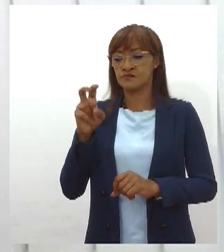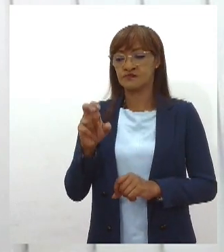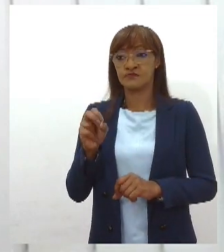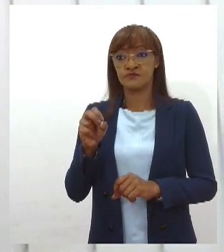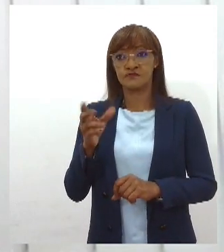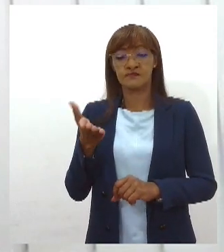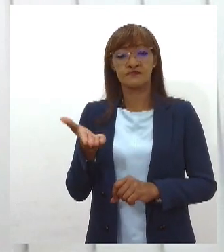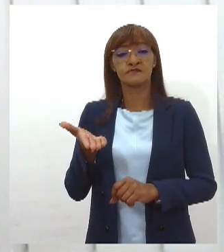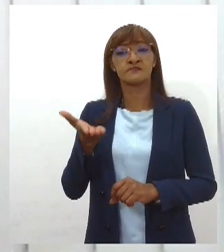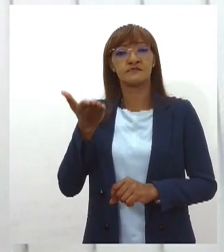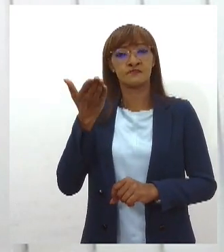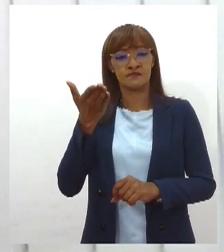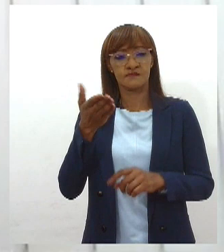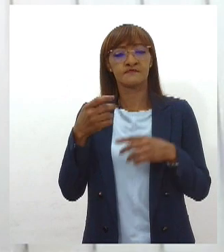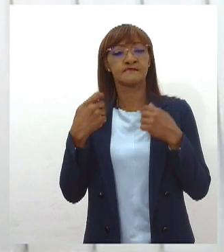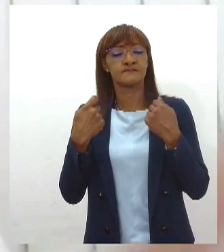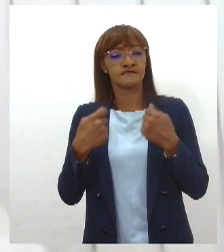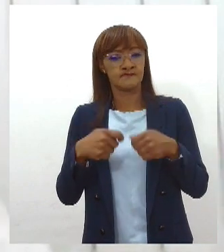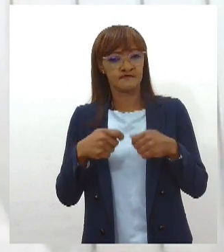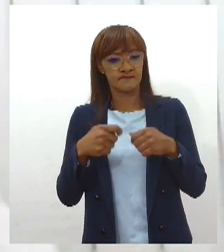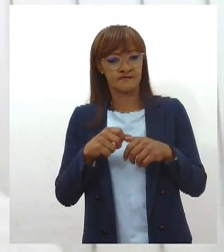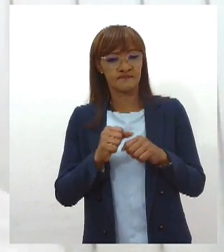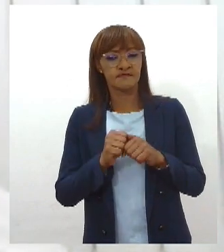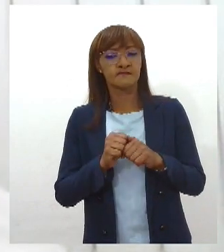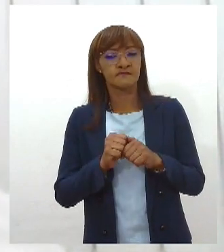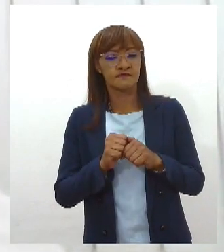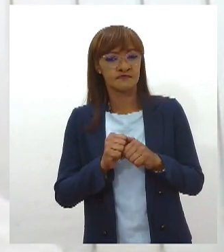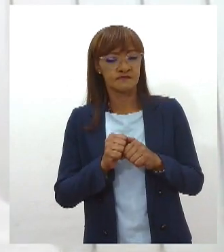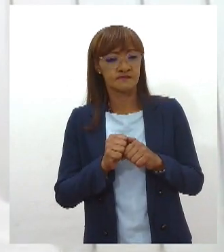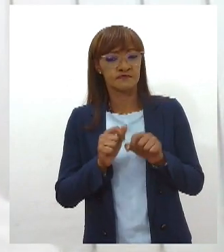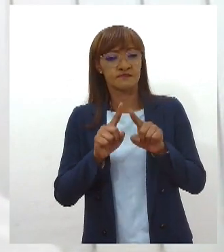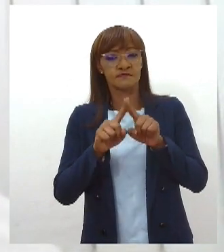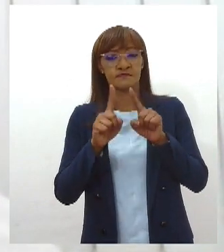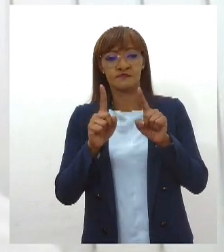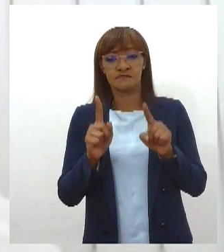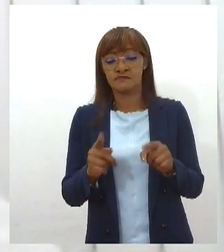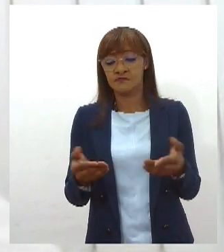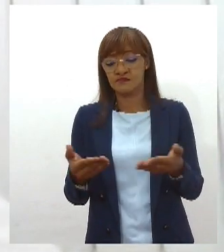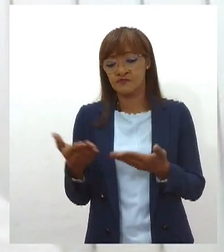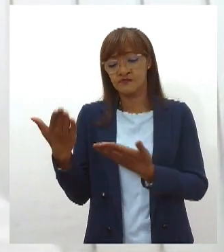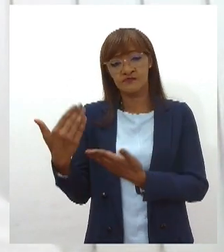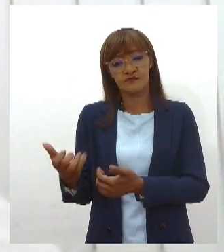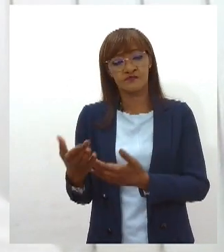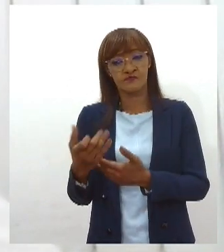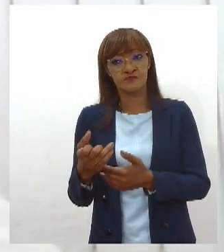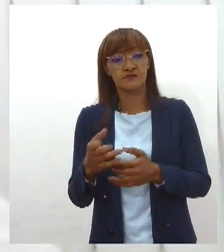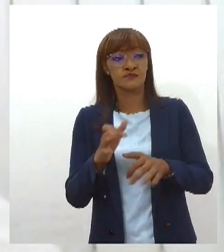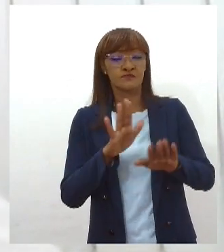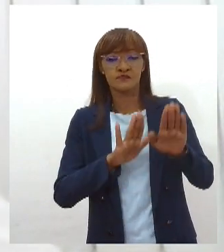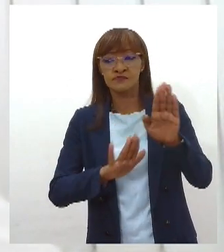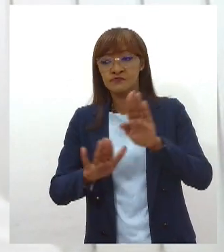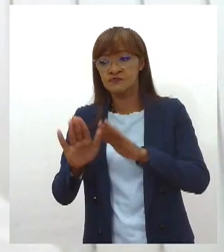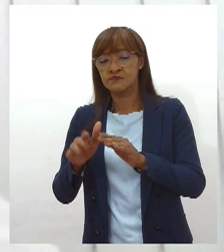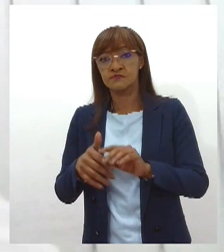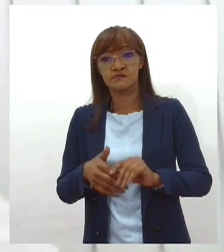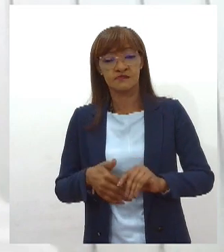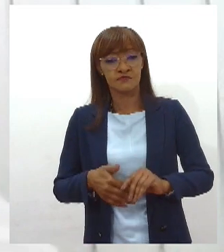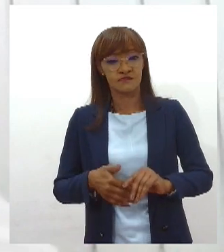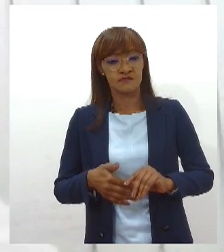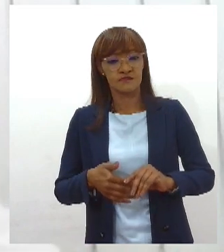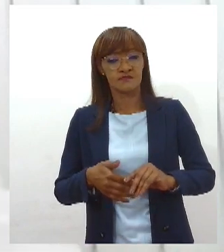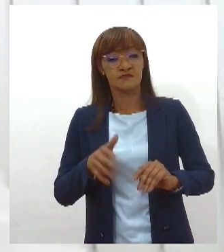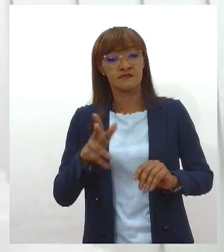uma predisposição maior. Mas também indivíduos mais jovens precisam ficar atentos, sobretudo aqueles pacientes onde